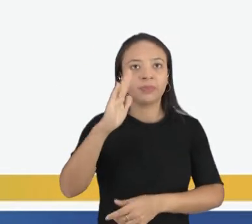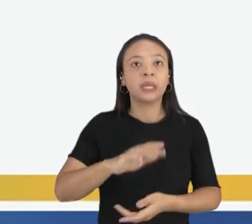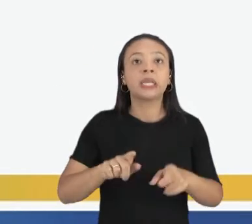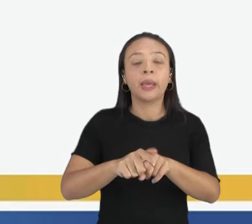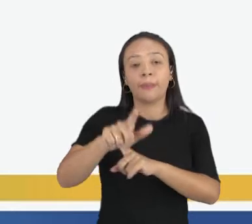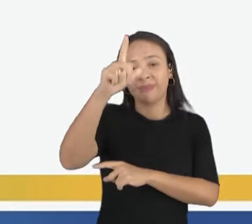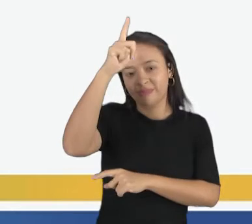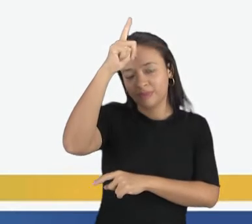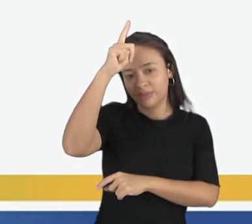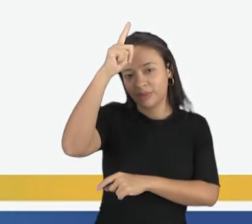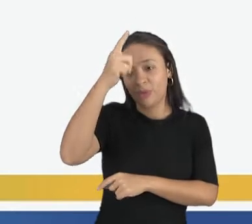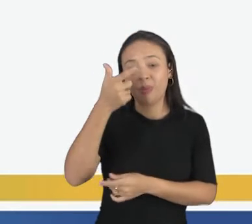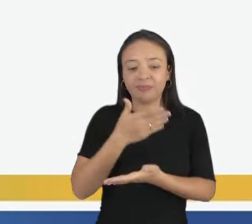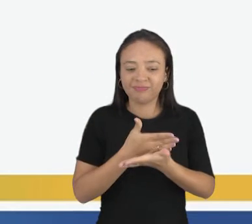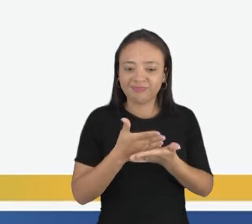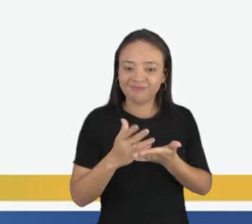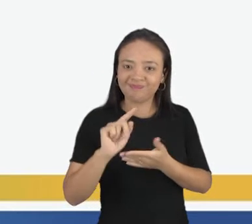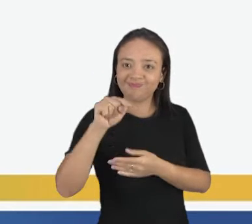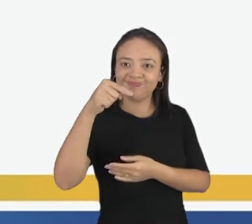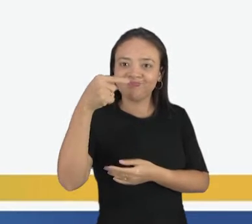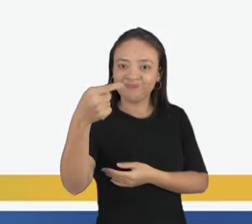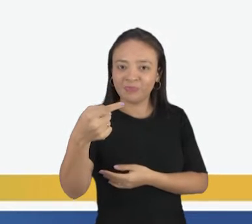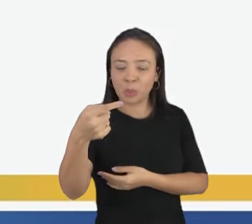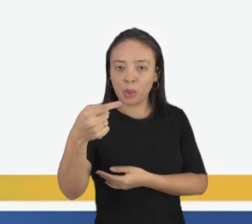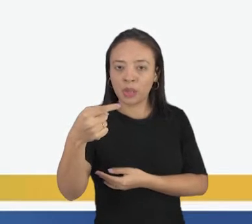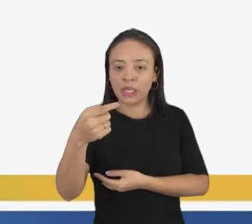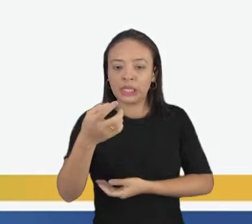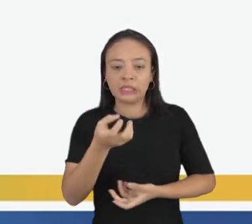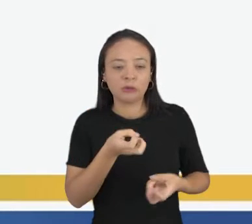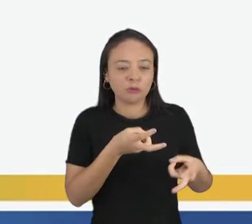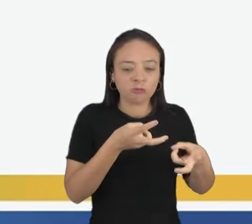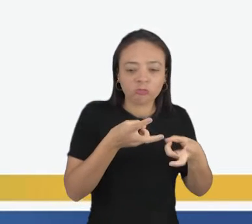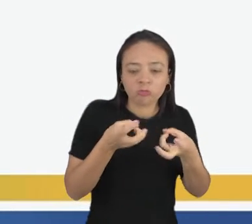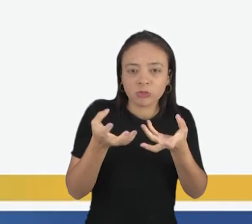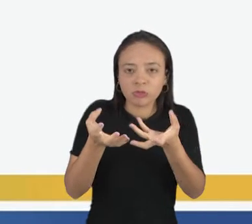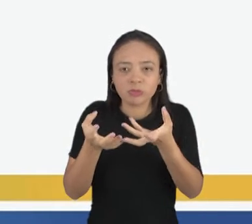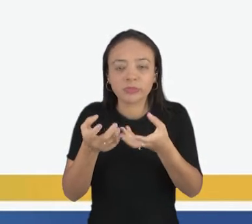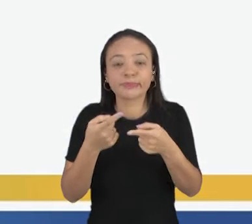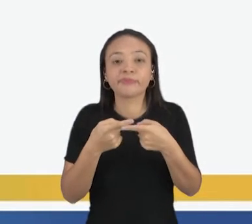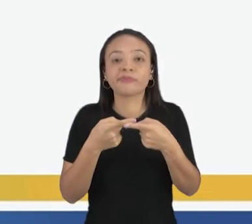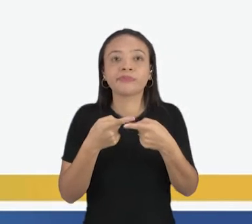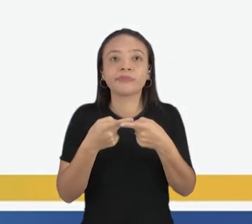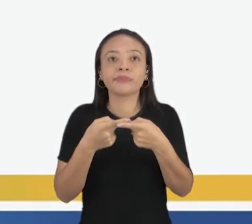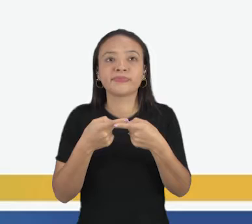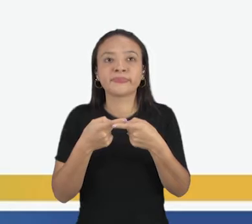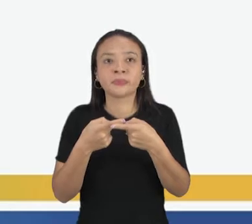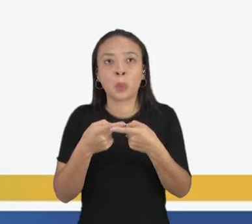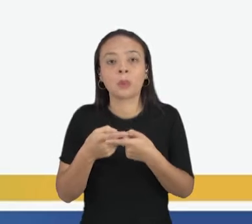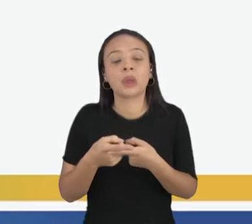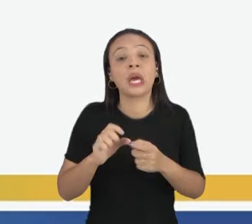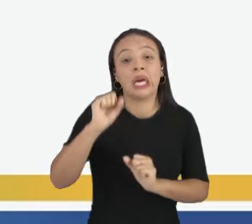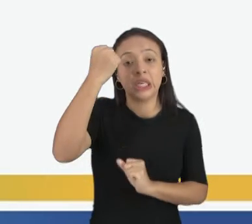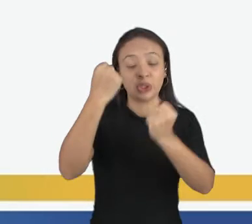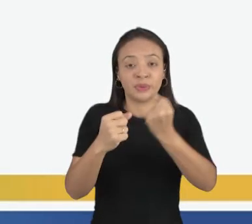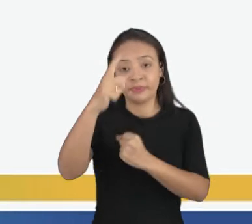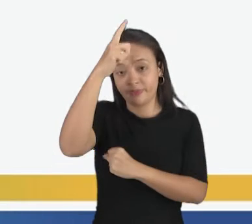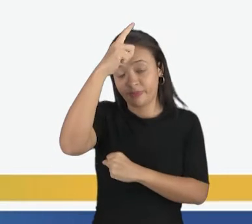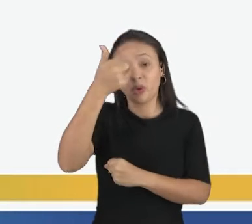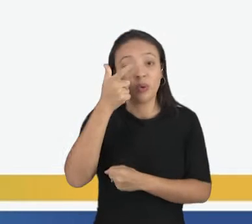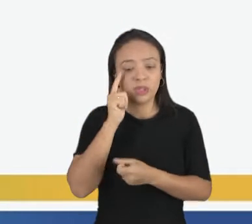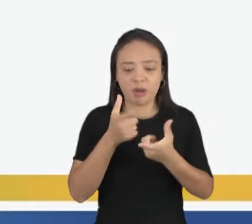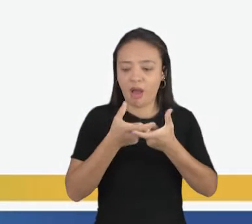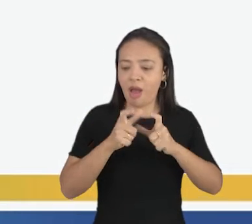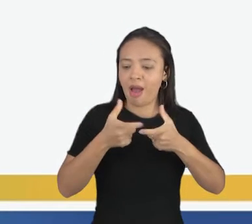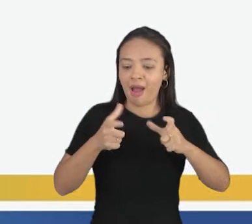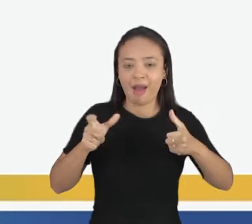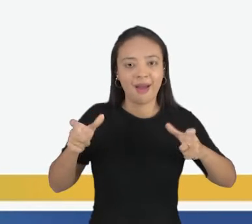entra tardiamente nessa corrida, né, porque eles estavam... A indústria alemã, ela cresce rapidamente, mas eles